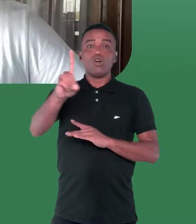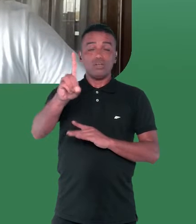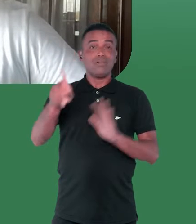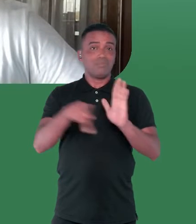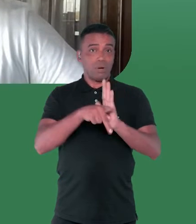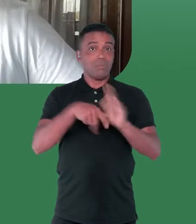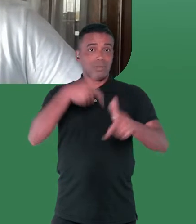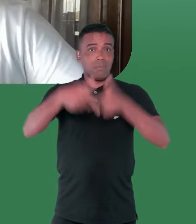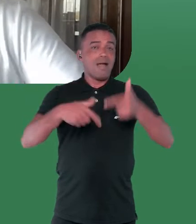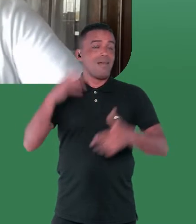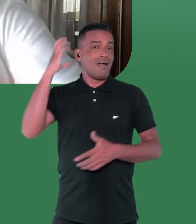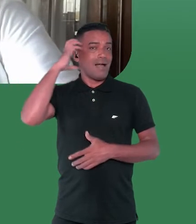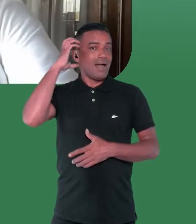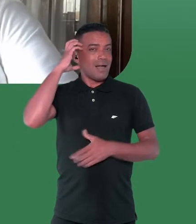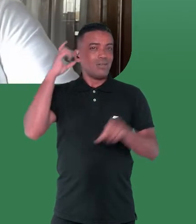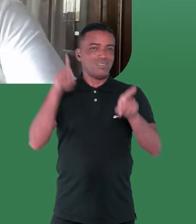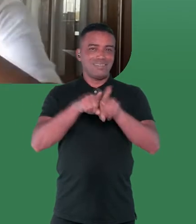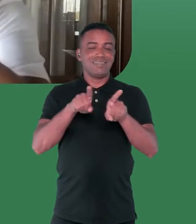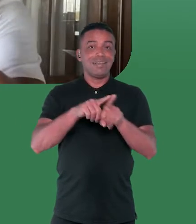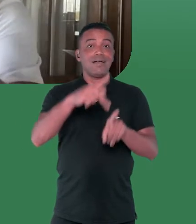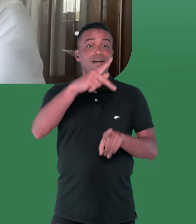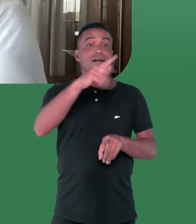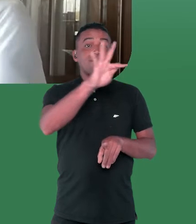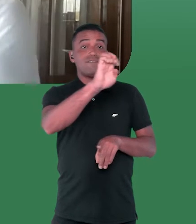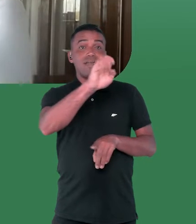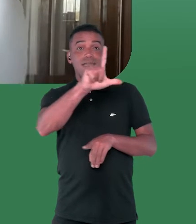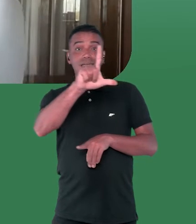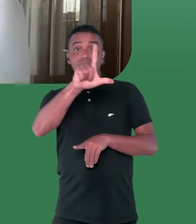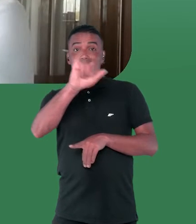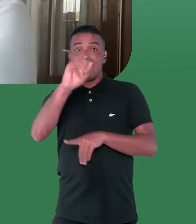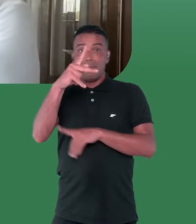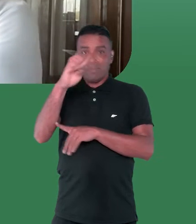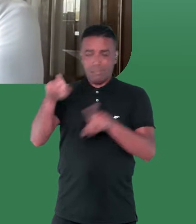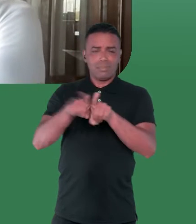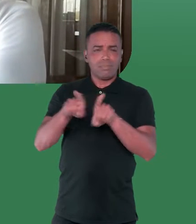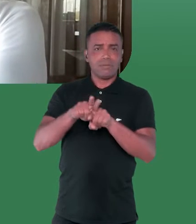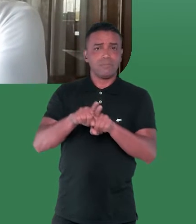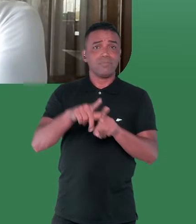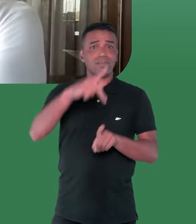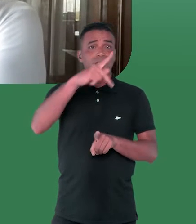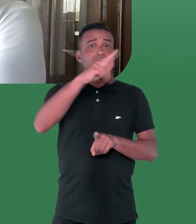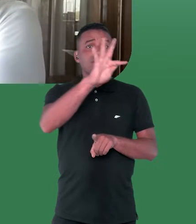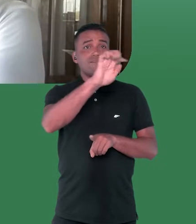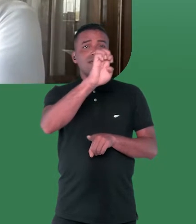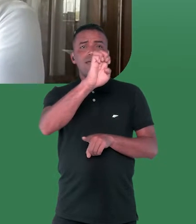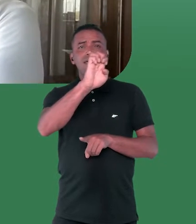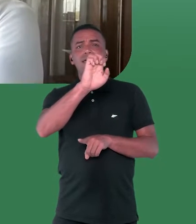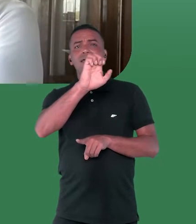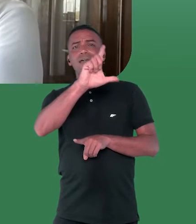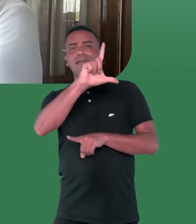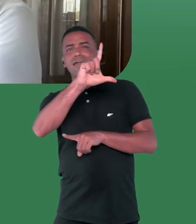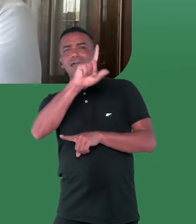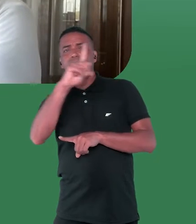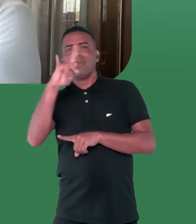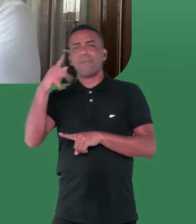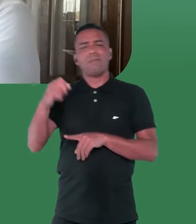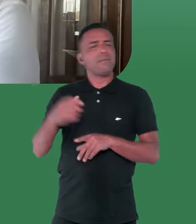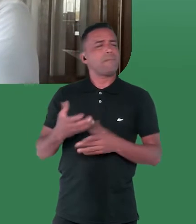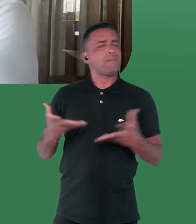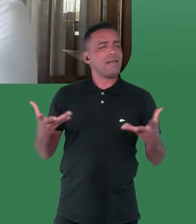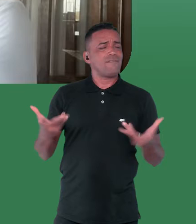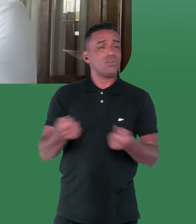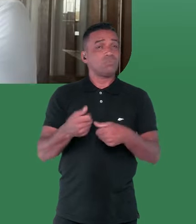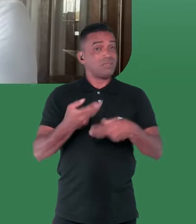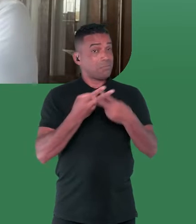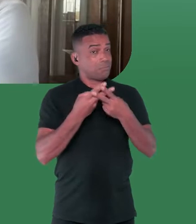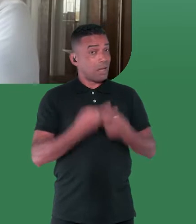também, que é Felipe também. Então, para você ver como é que são as coisas. E o Felipe era um sujeito extraordinário, mas a paciência